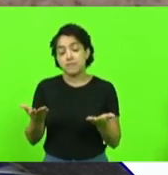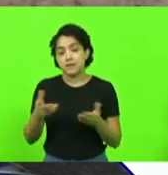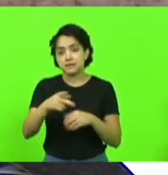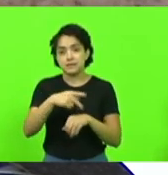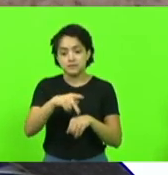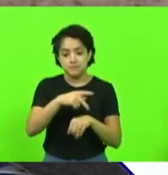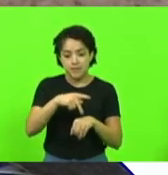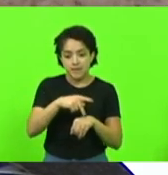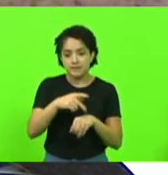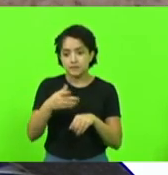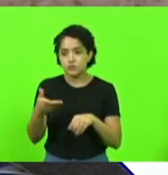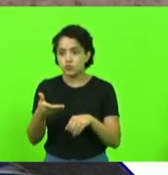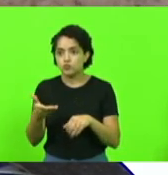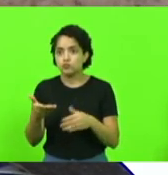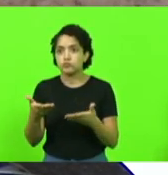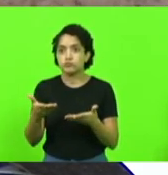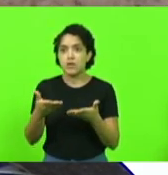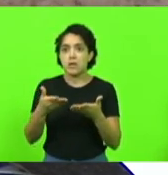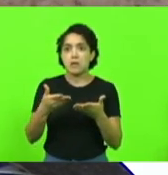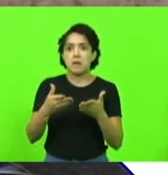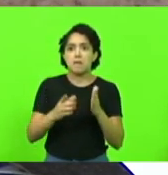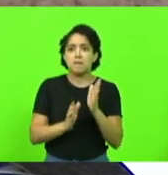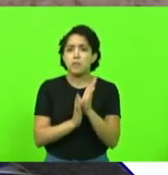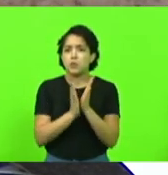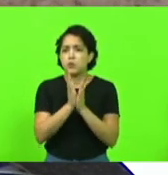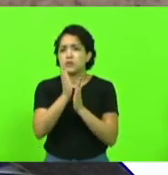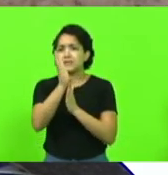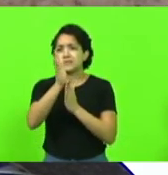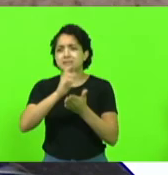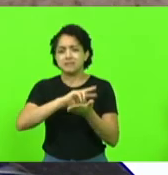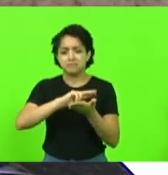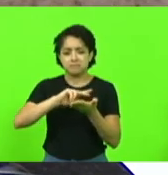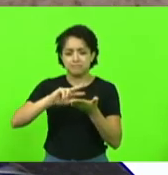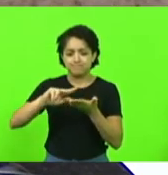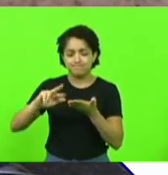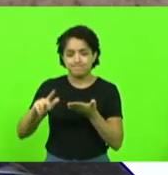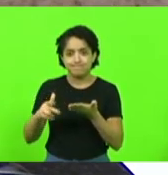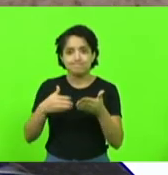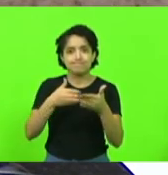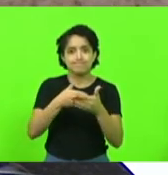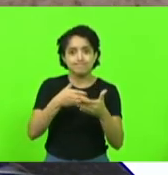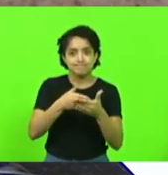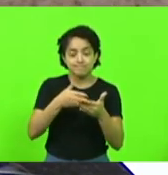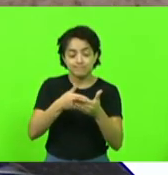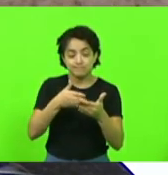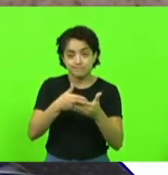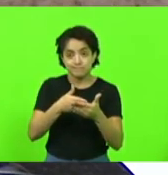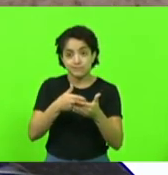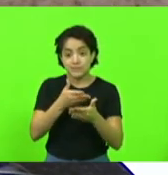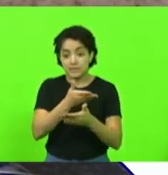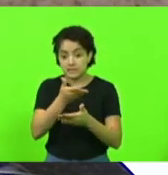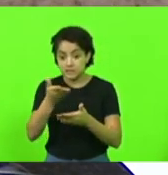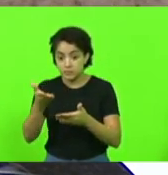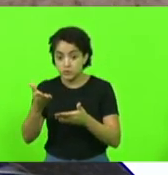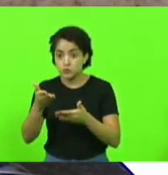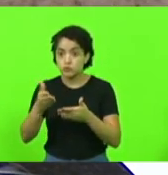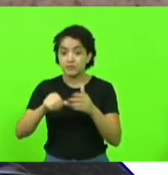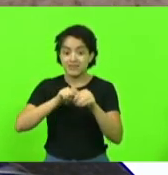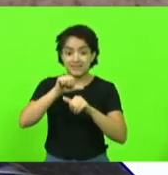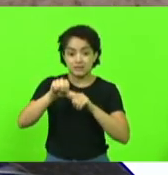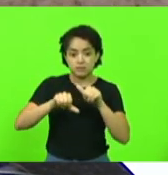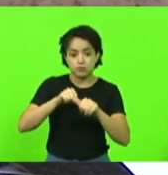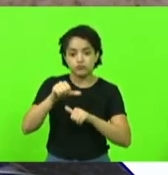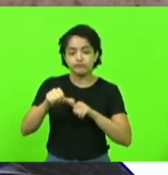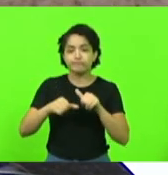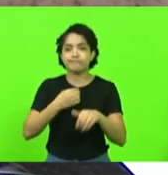com essa quantidade de burocracia, esse muro de papel que nós colocamos na frente de quem quer mudar de vida,